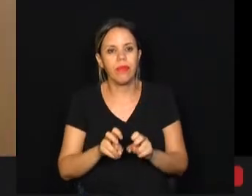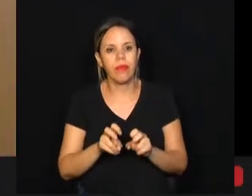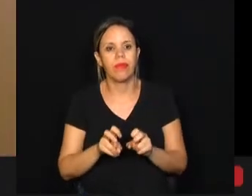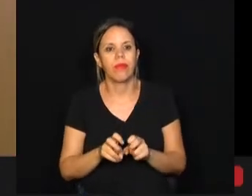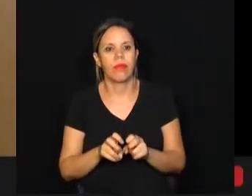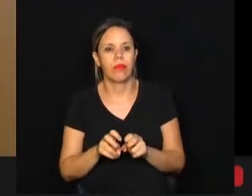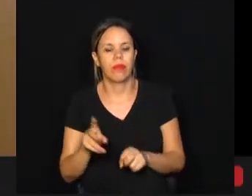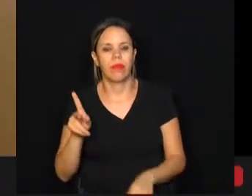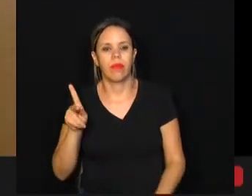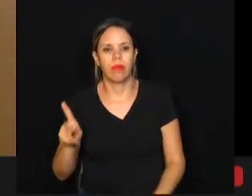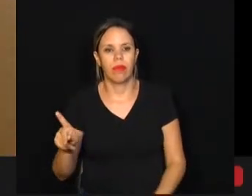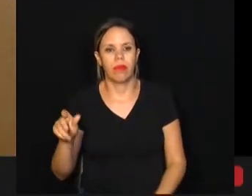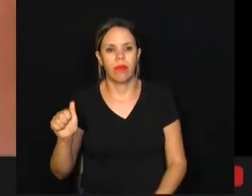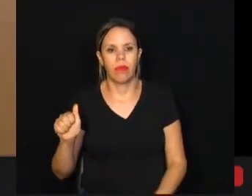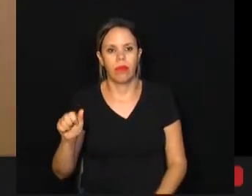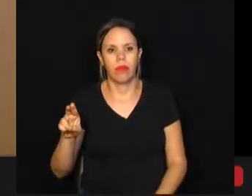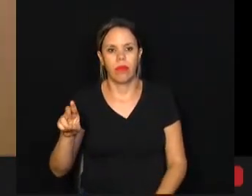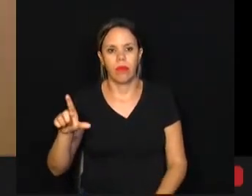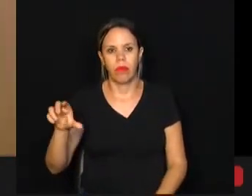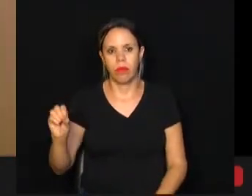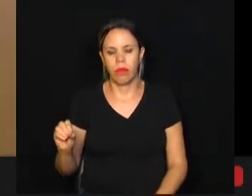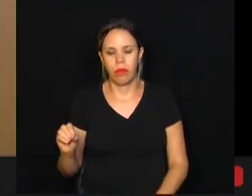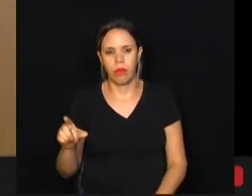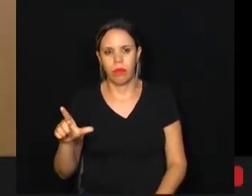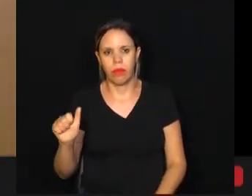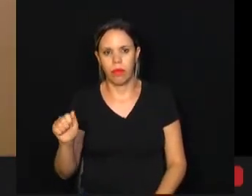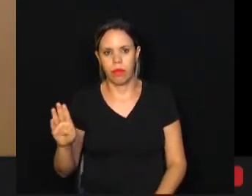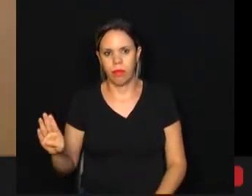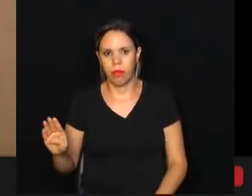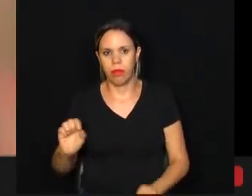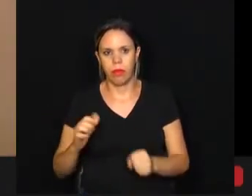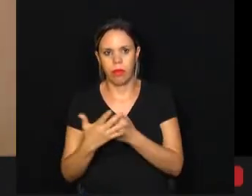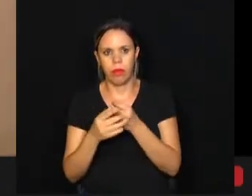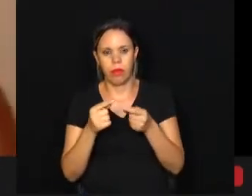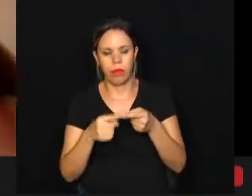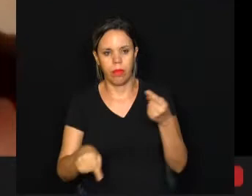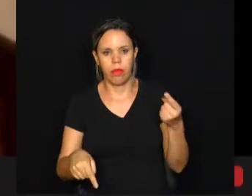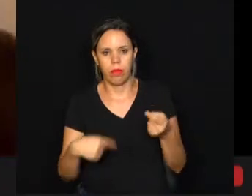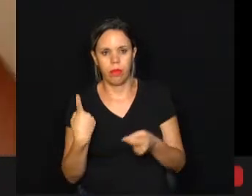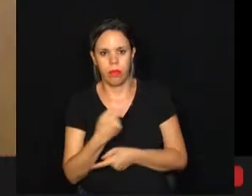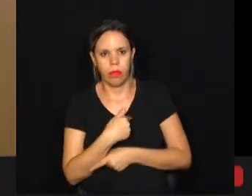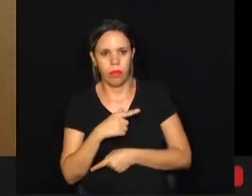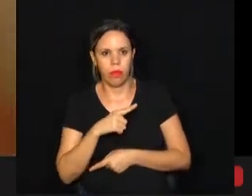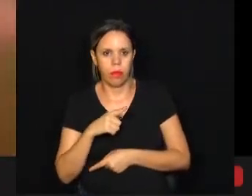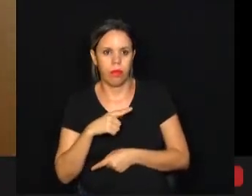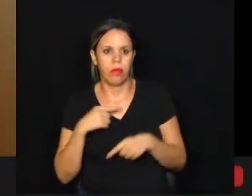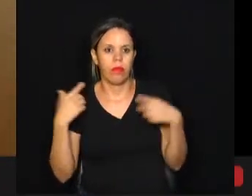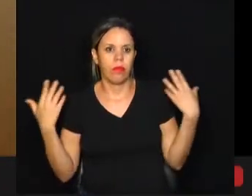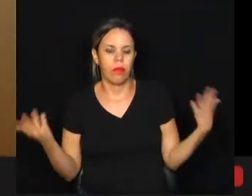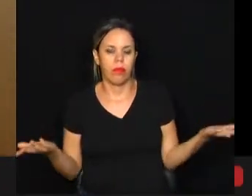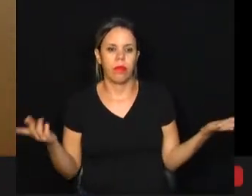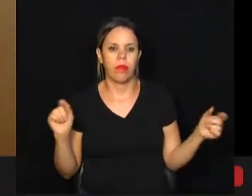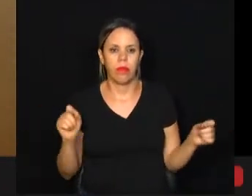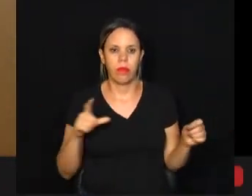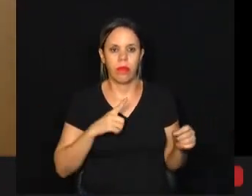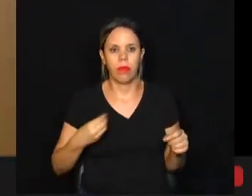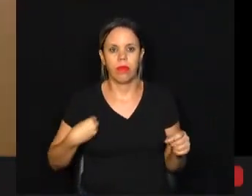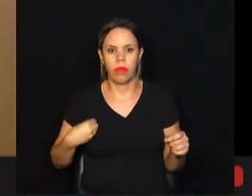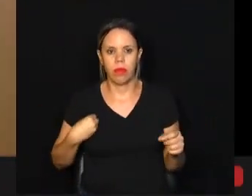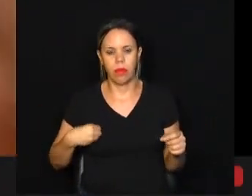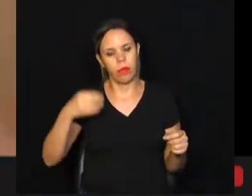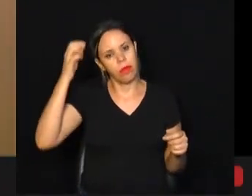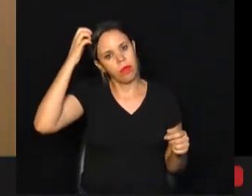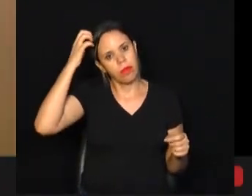Labi, pandemia, que é a maior proibição que nós temos, né? o que nós estamos vivendo? Nós estamos